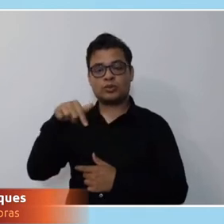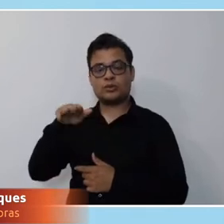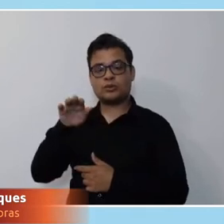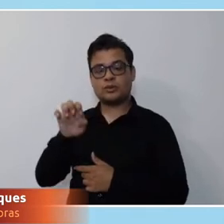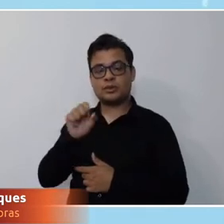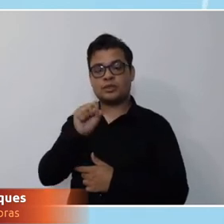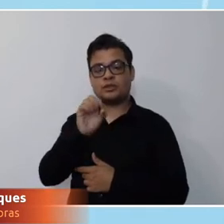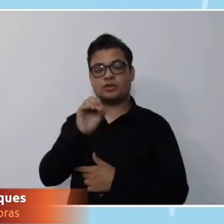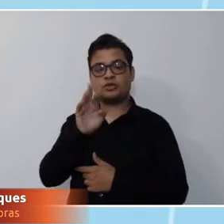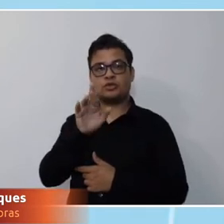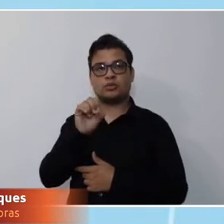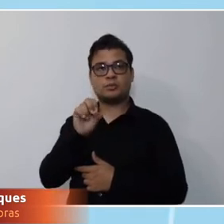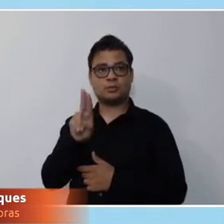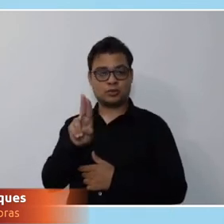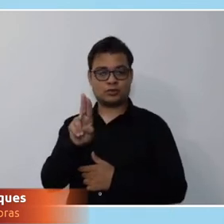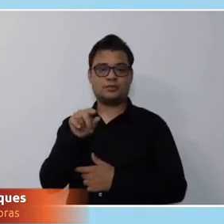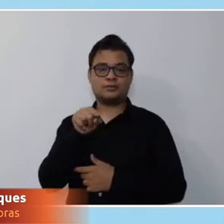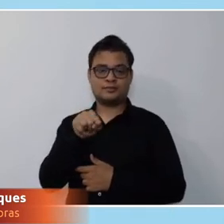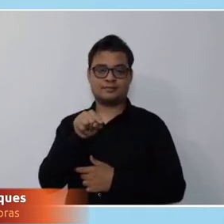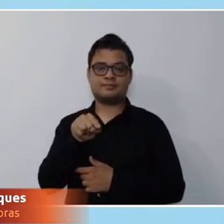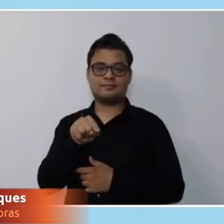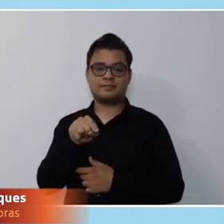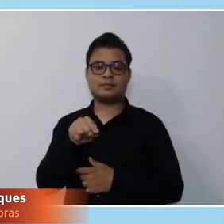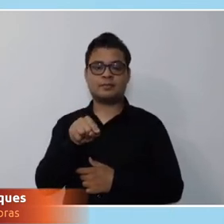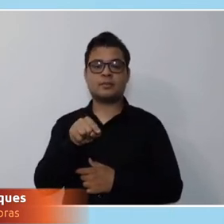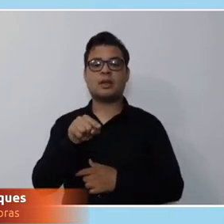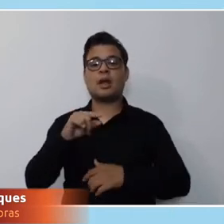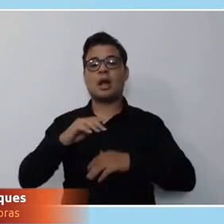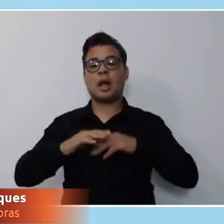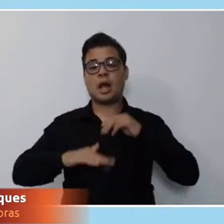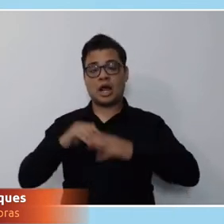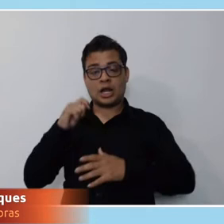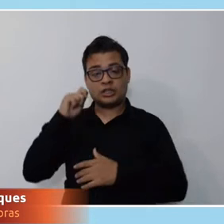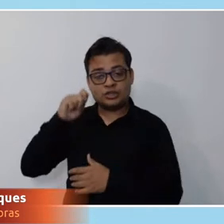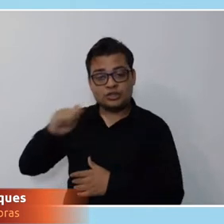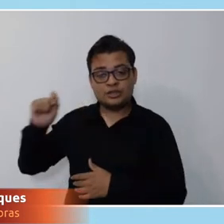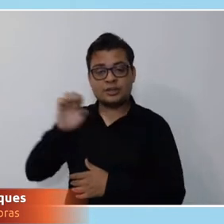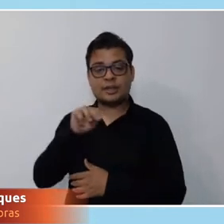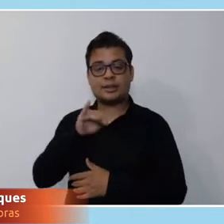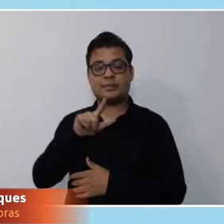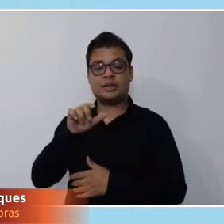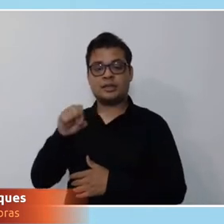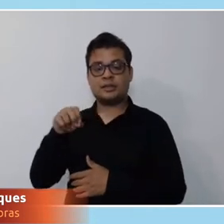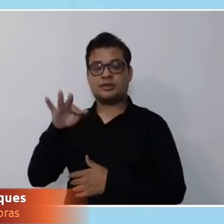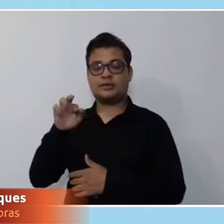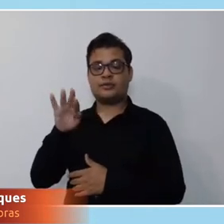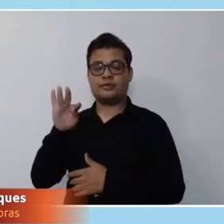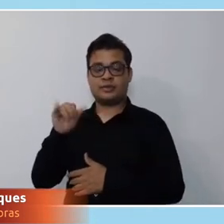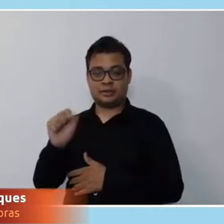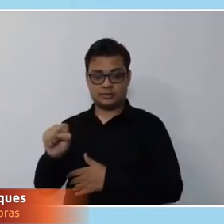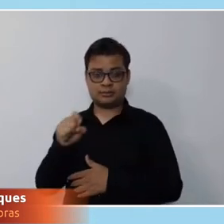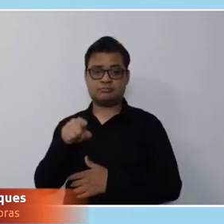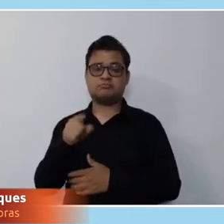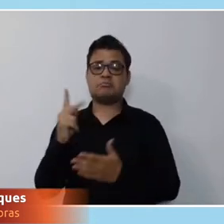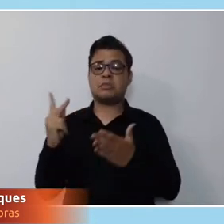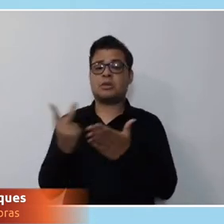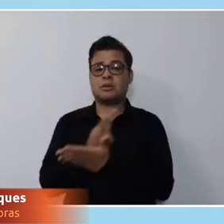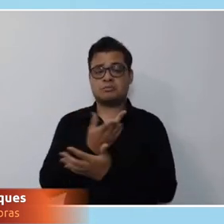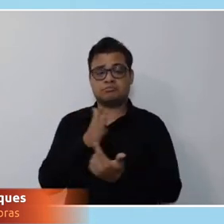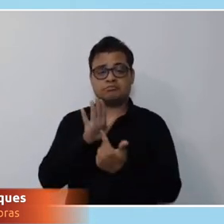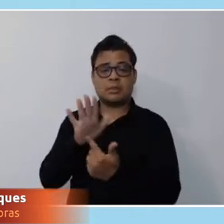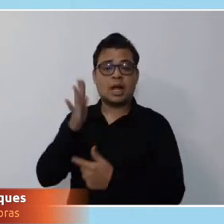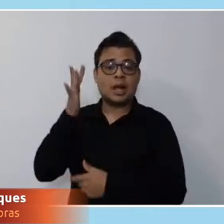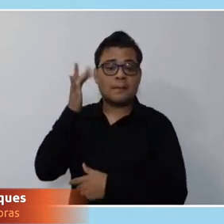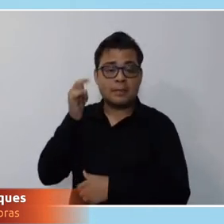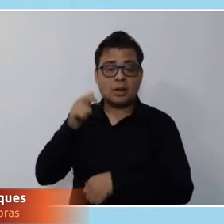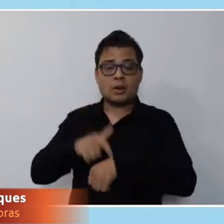Emiliano Freitas. A abertura da exposição ocorre amanhã, às 16h, e conta com obras